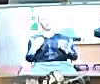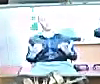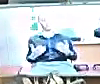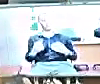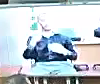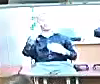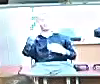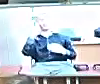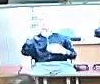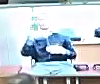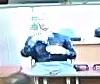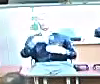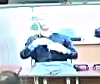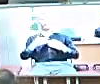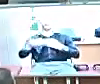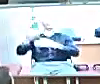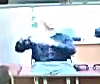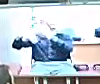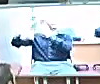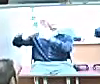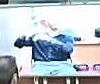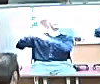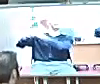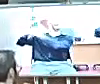retrospectiva dos anos